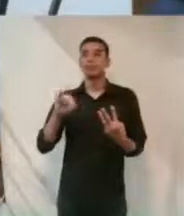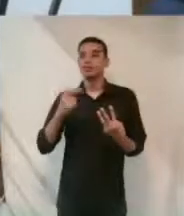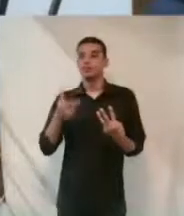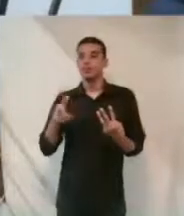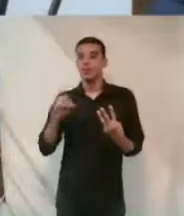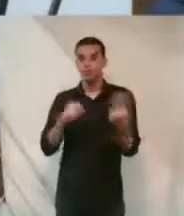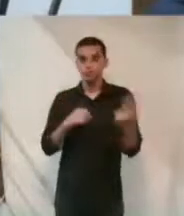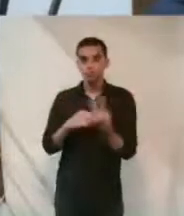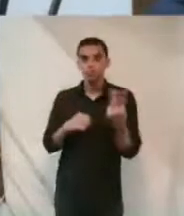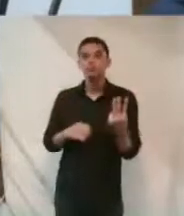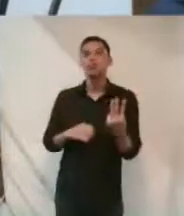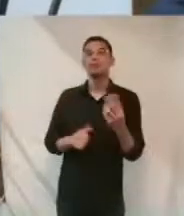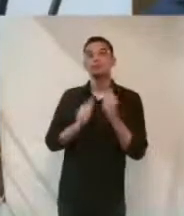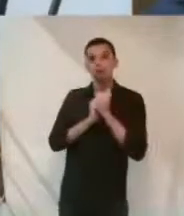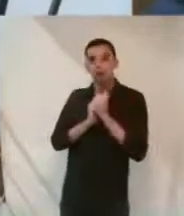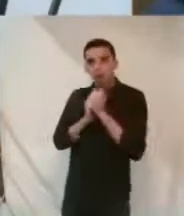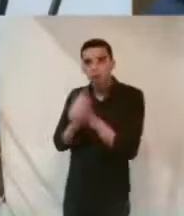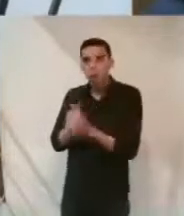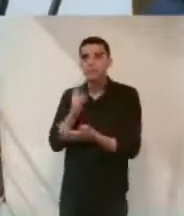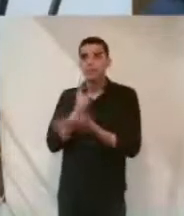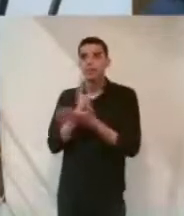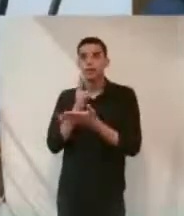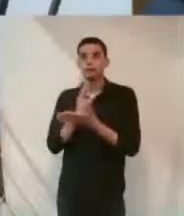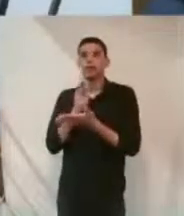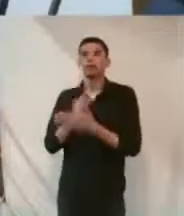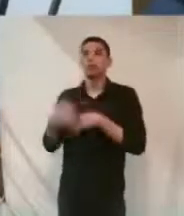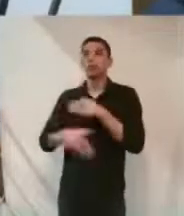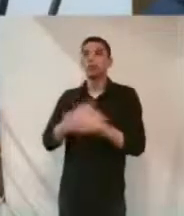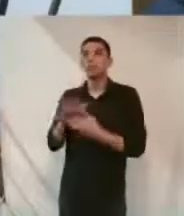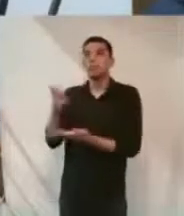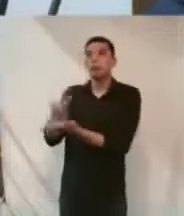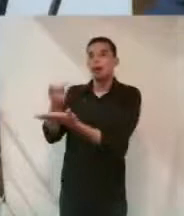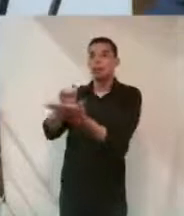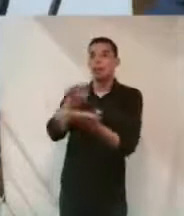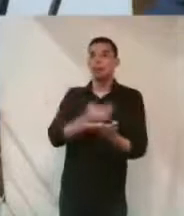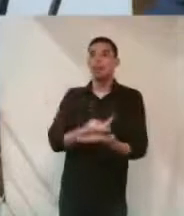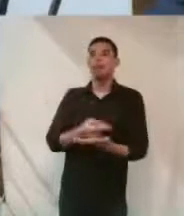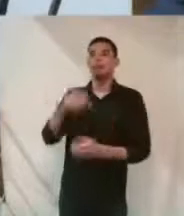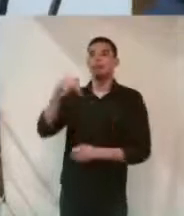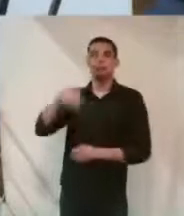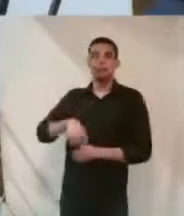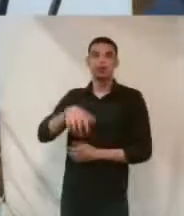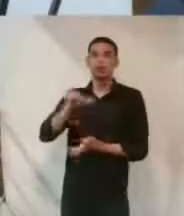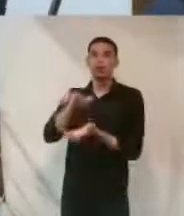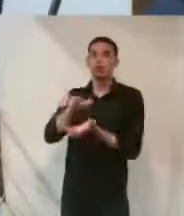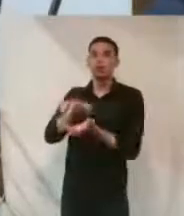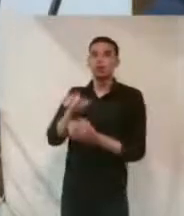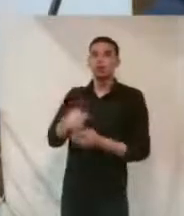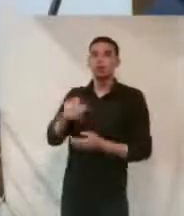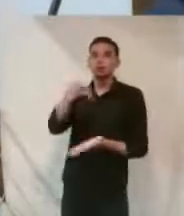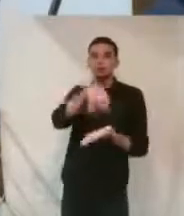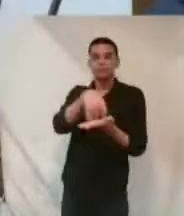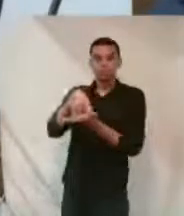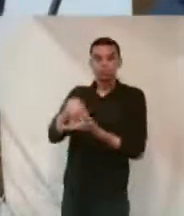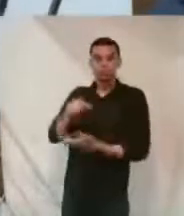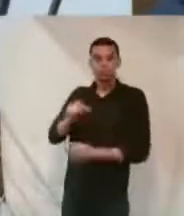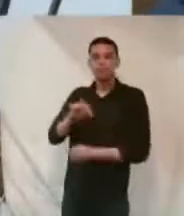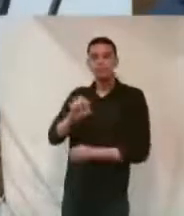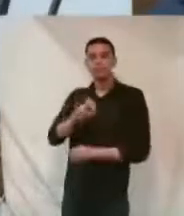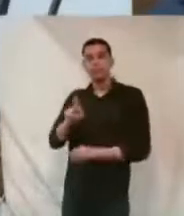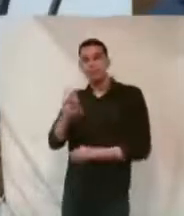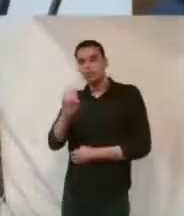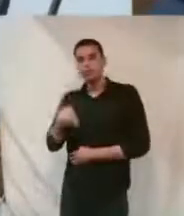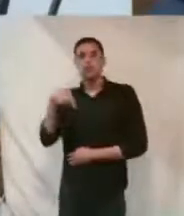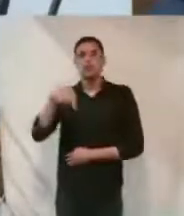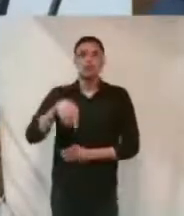o que acontece nos aterros do Estado de Pernambuco e também junto aos lixões, fazendo com o trabalho com o Tribunal de Contas e com o